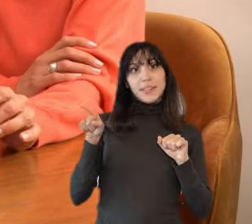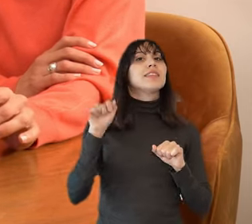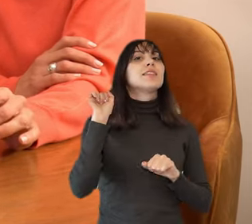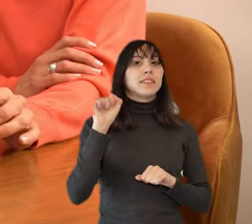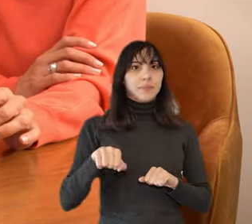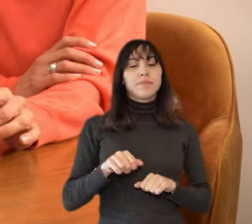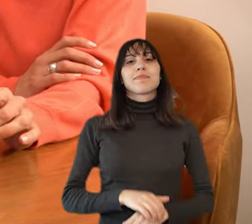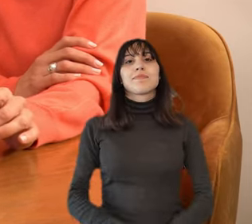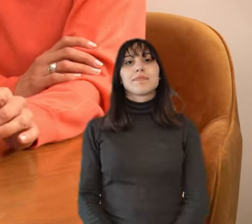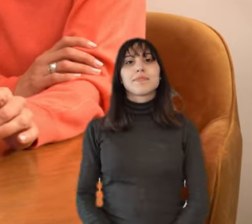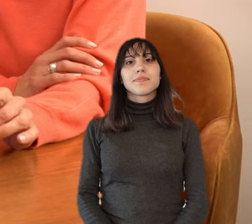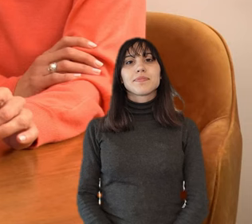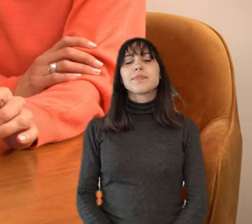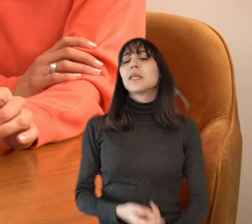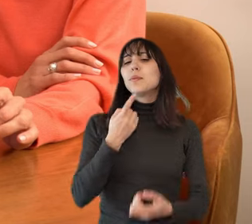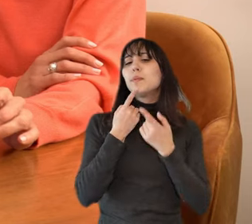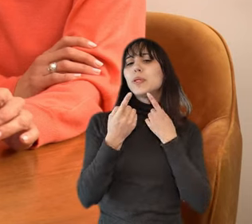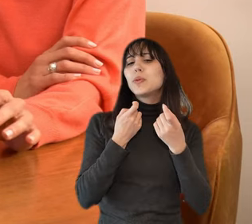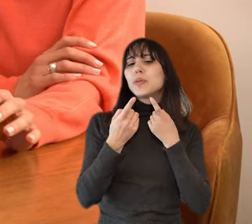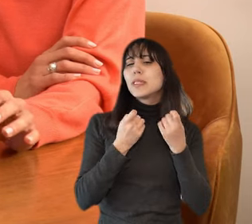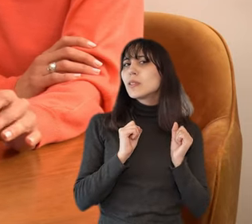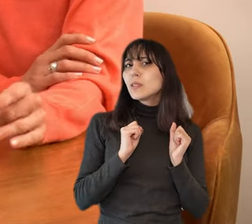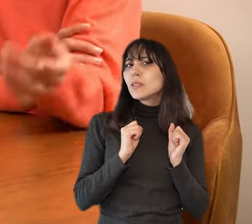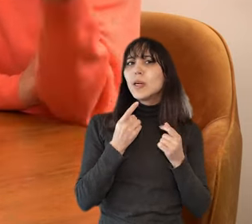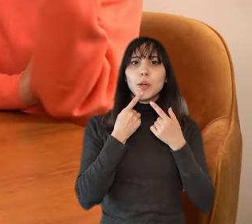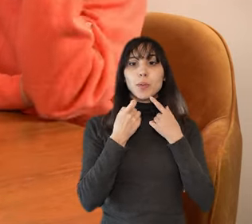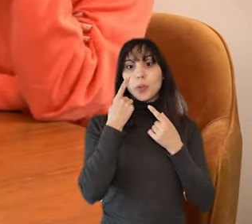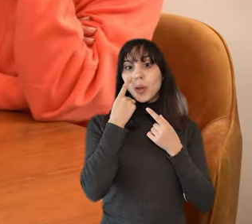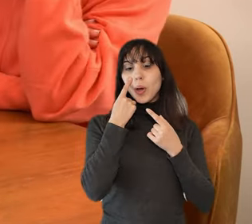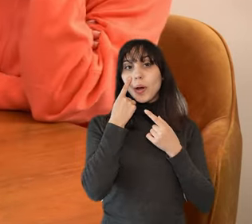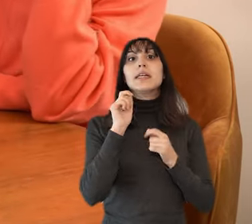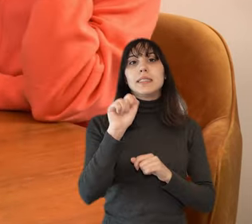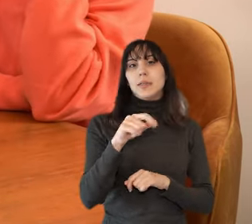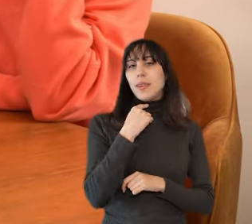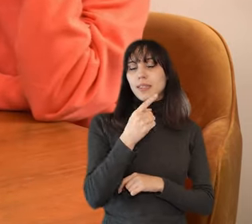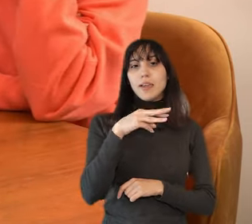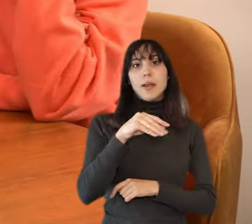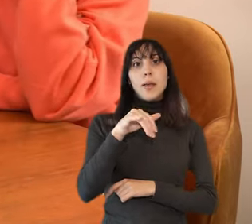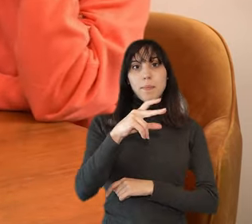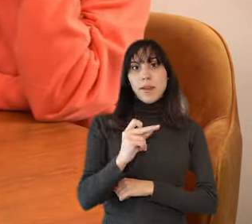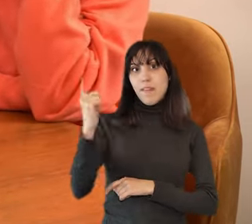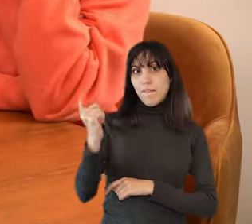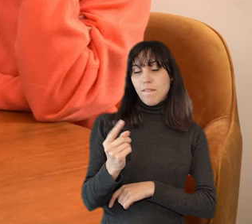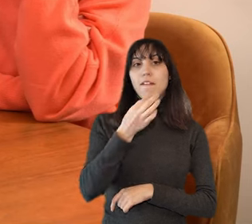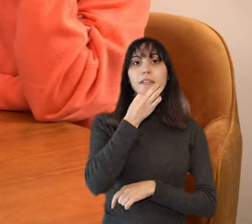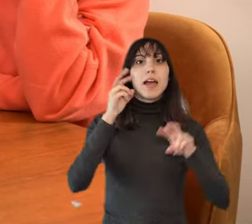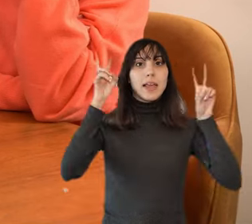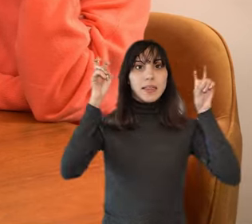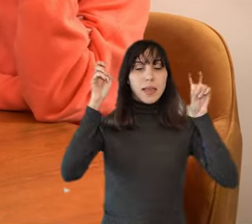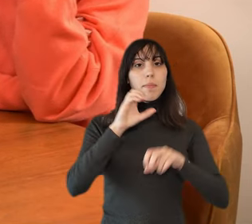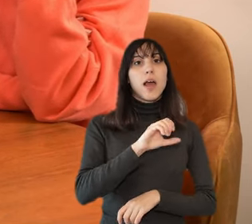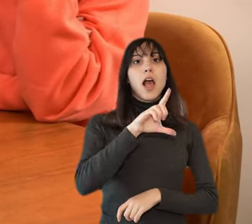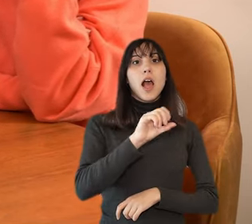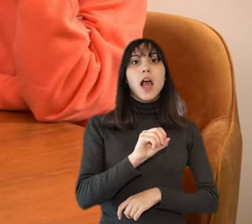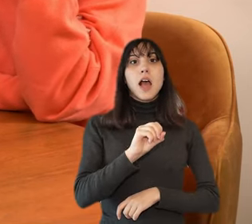Sim vamos faz umas perguntinhas aquelas perguntas das sim só dizer aqui que a Maria vem falar da da clan Lara